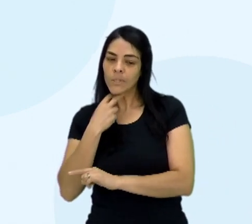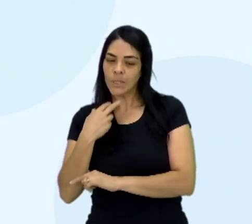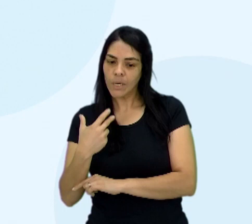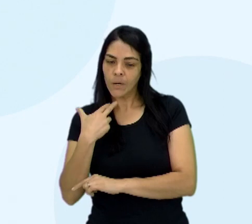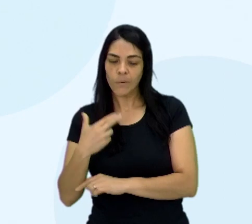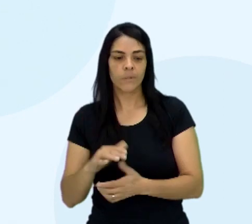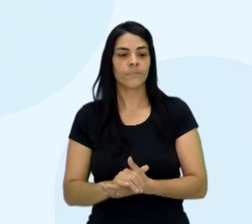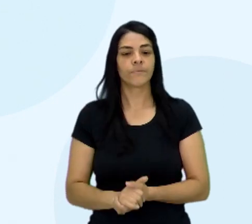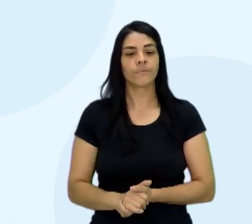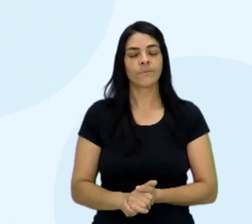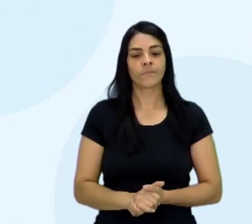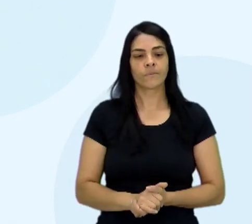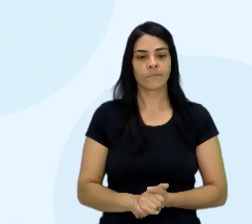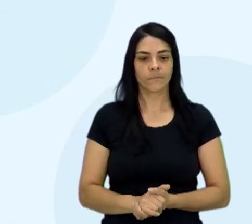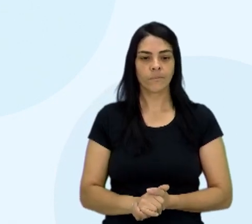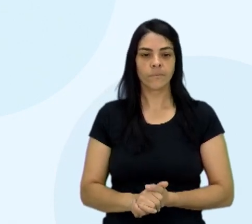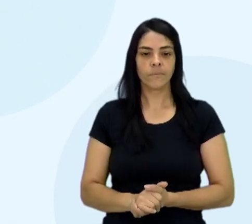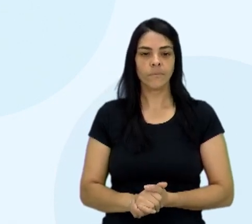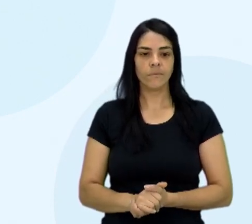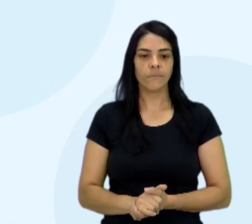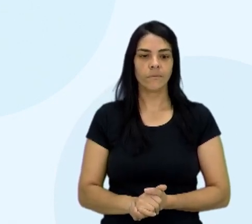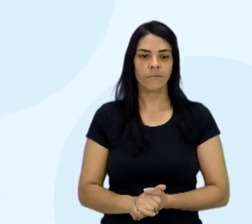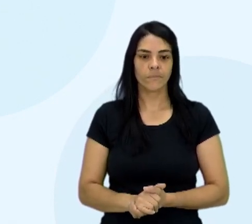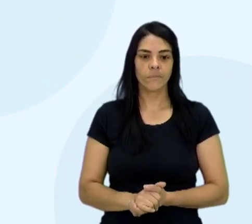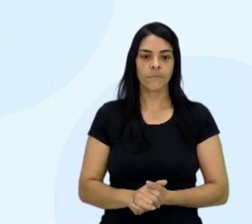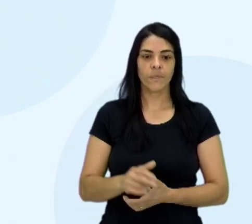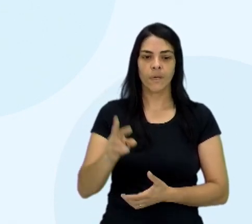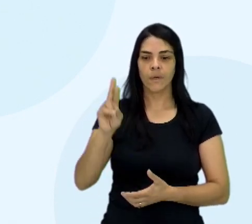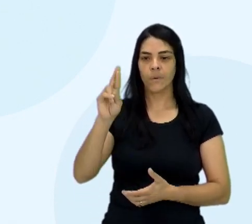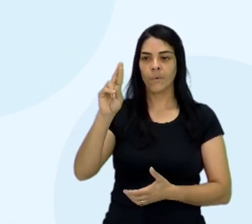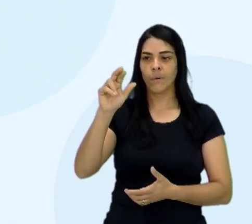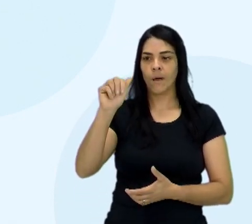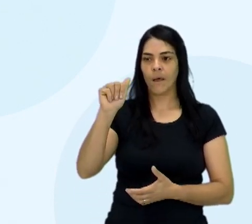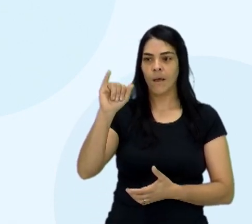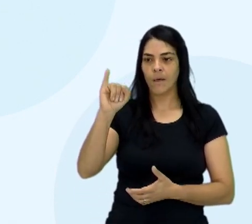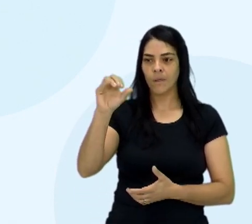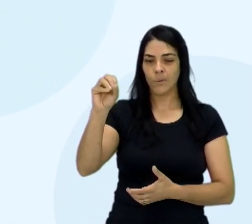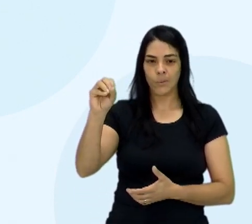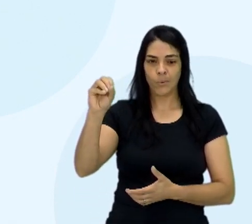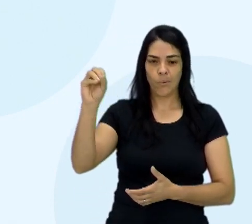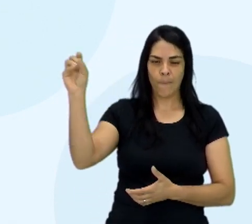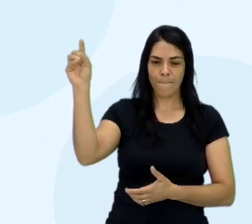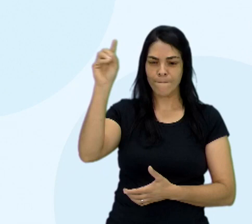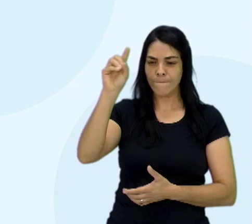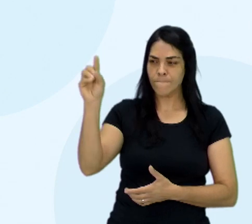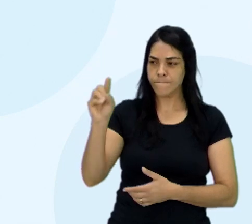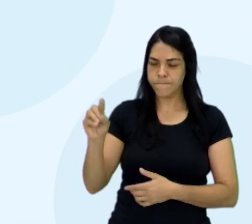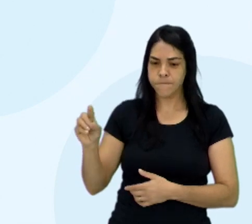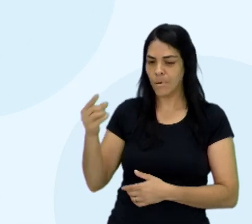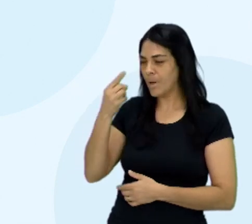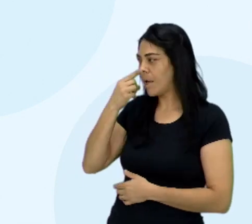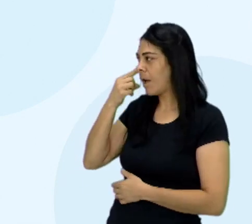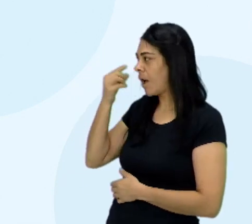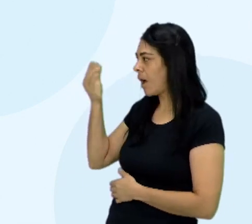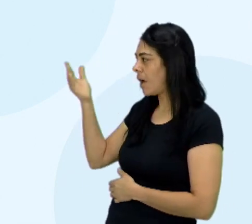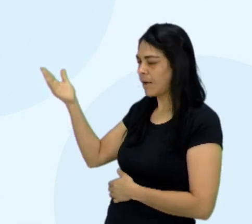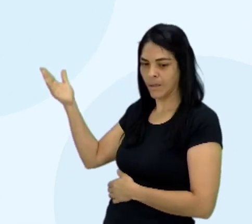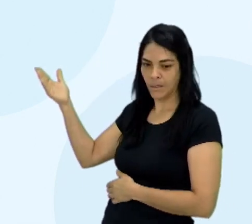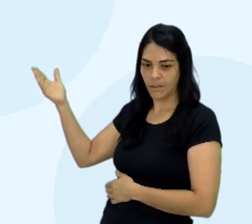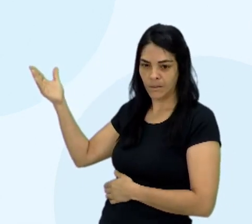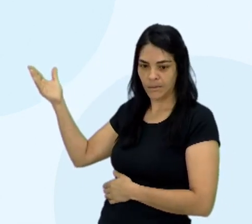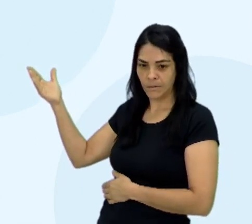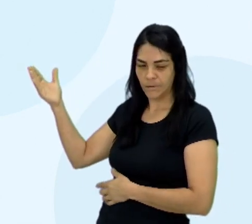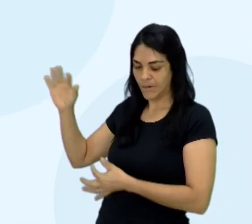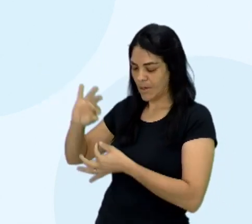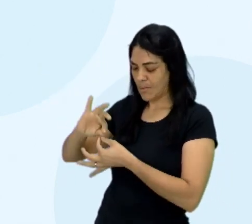aqui, formado aqui, né, pelo raio, veja, aqui vai ser o raio, né, a altura